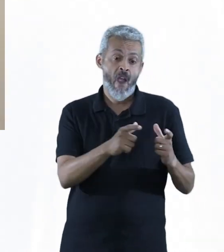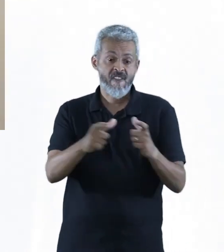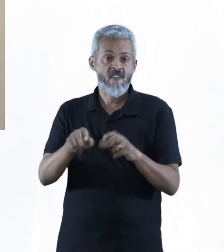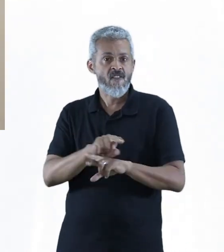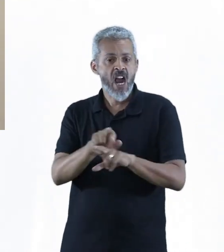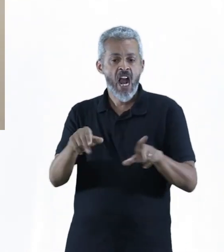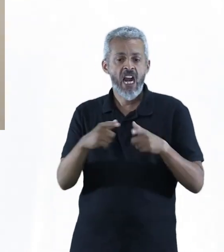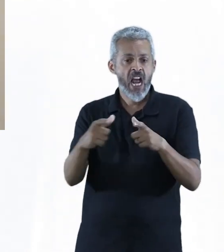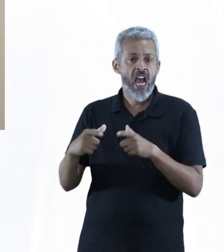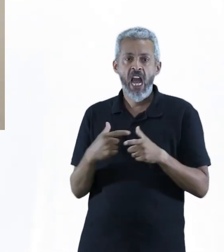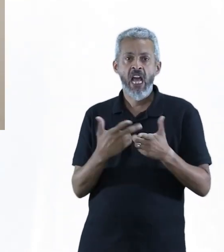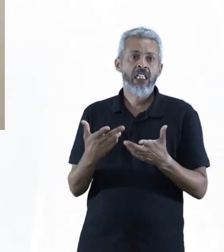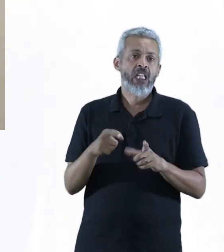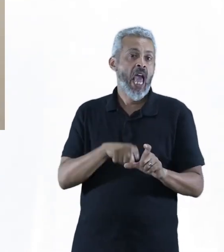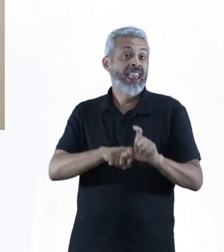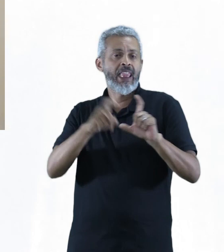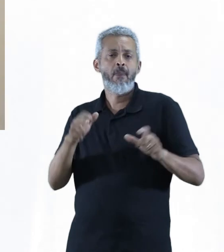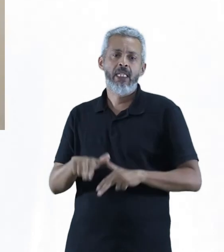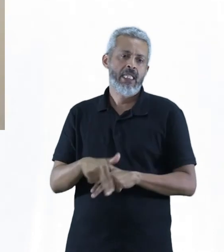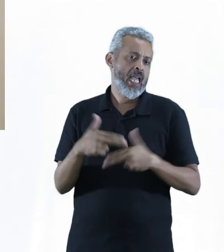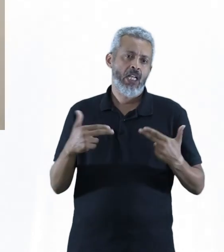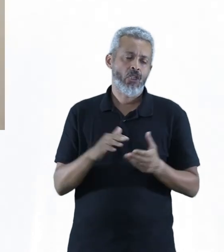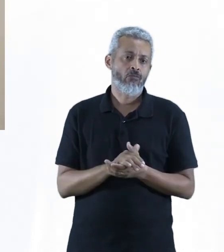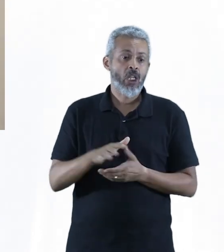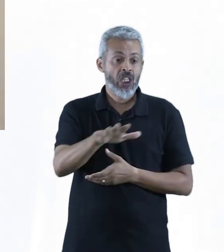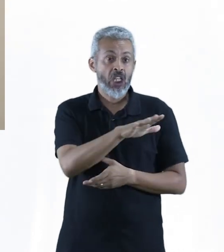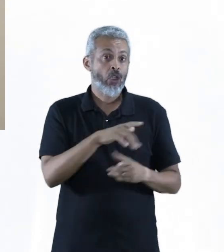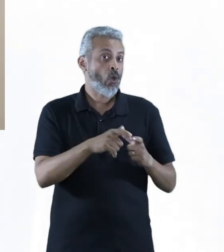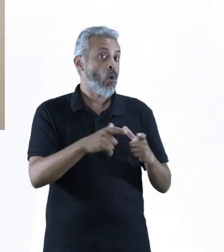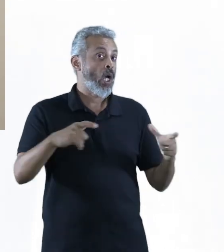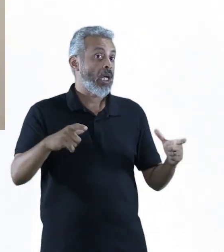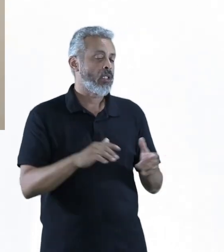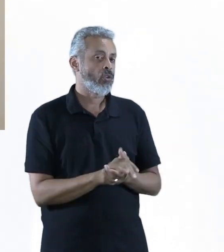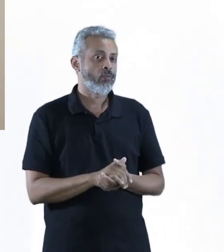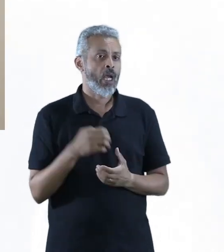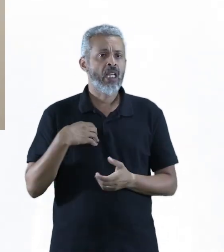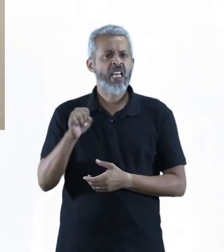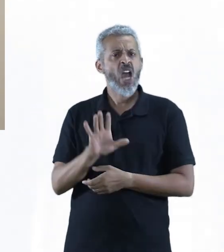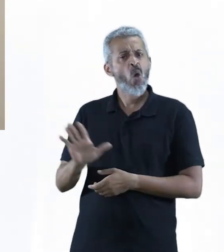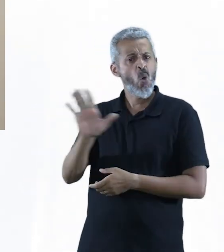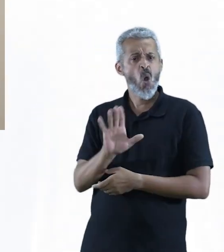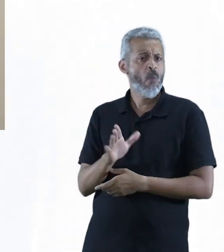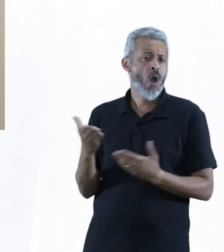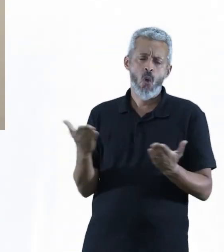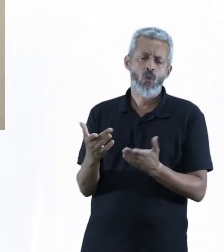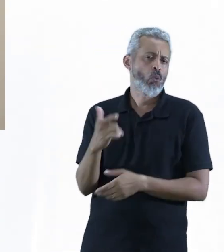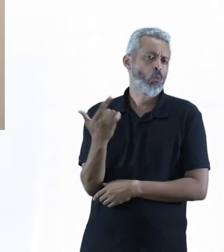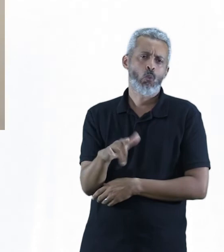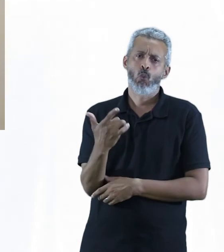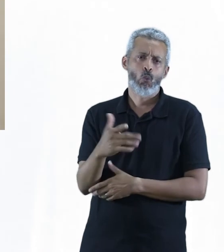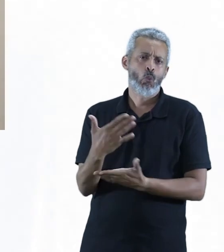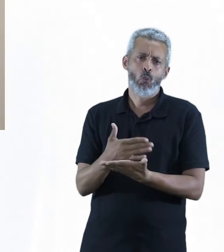essa independência étnica de grandes territórios. Mas certamente na Europa hoje já não vai ter mais